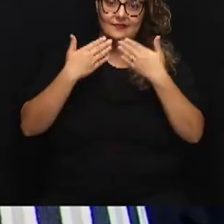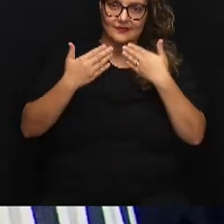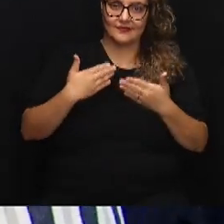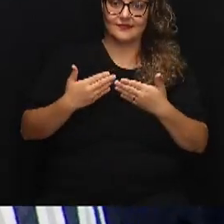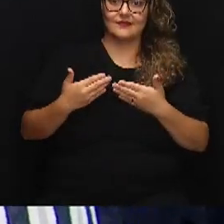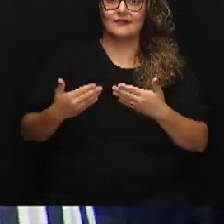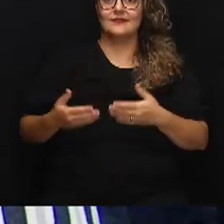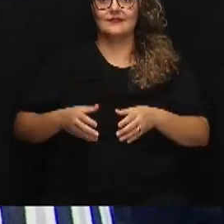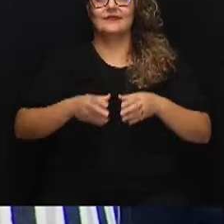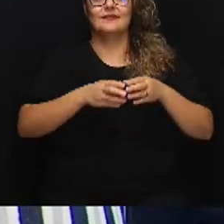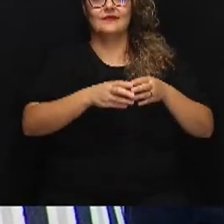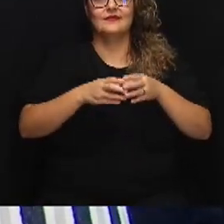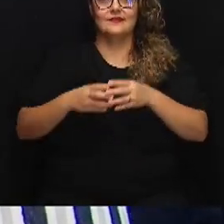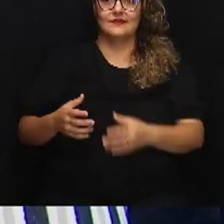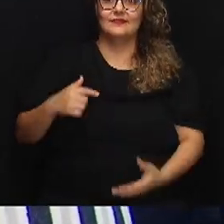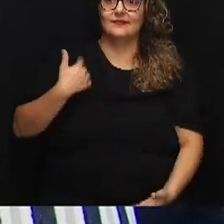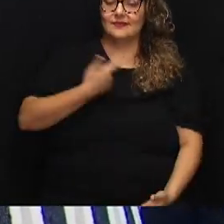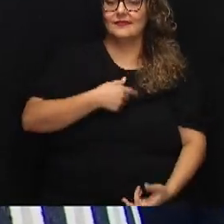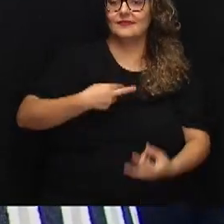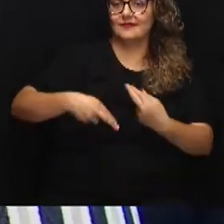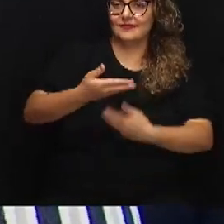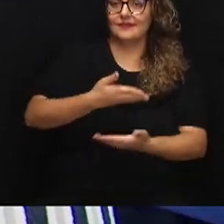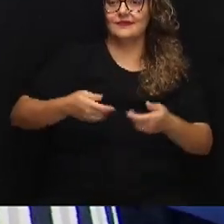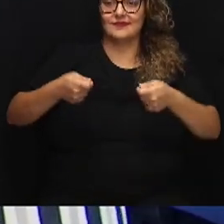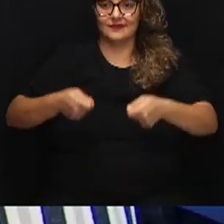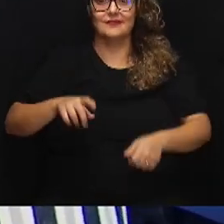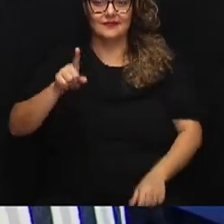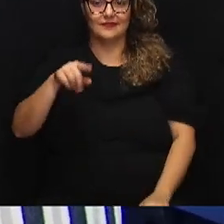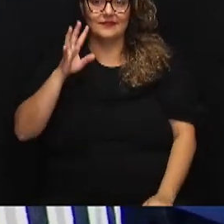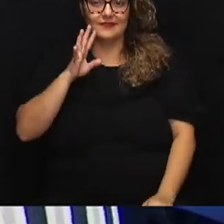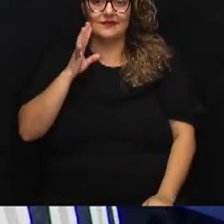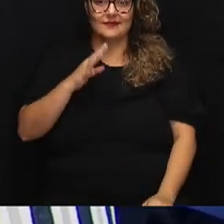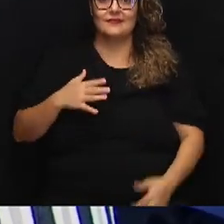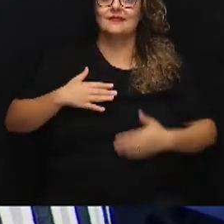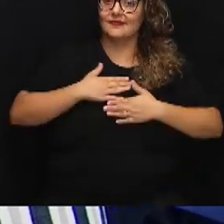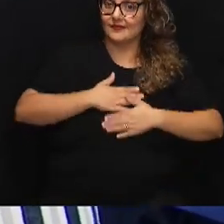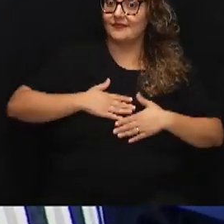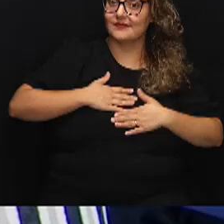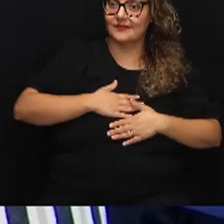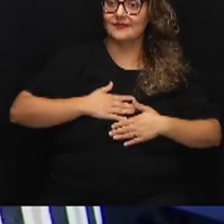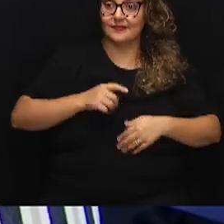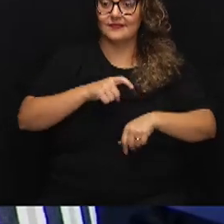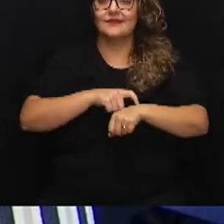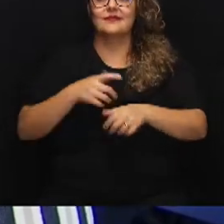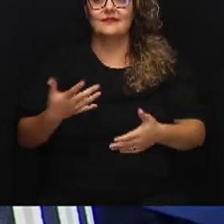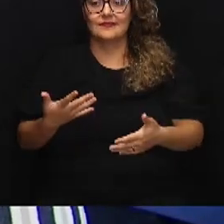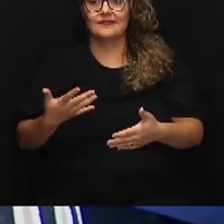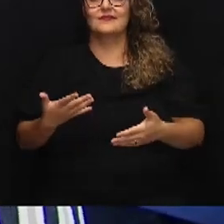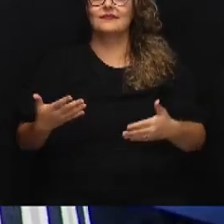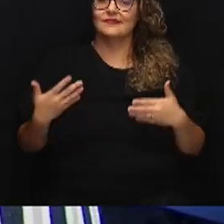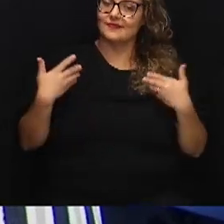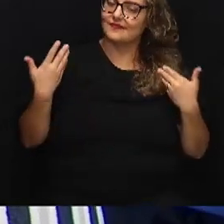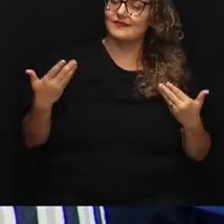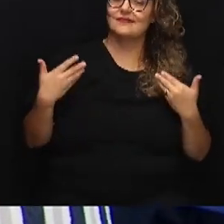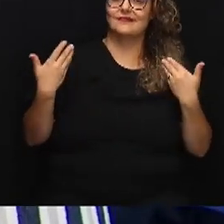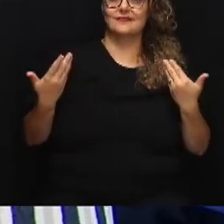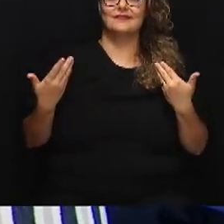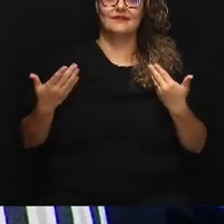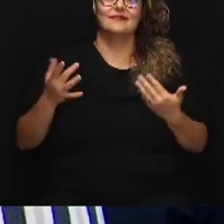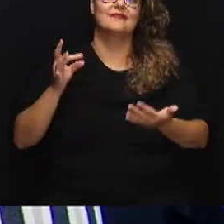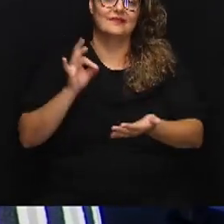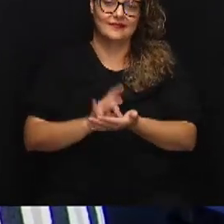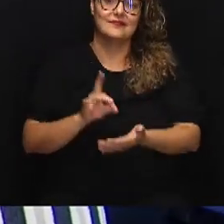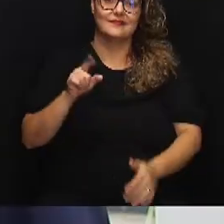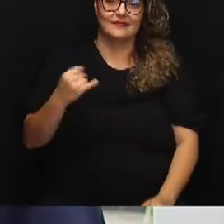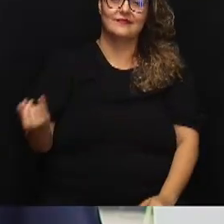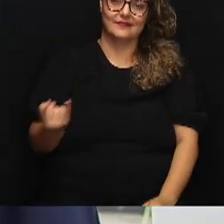desse convívio, que as relações se estabelecem. Então é muito legal. É gostoso, gente, é um momento de prazer, de alegria, então é